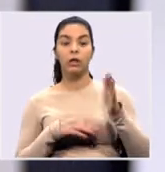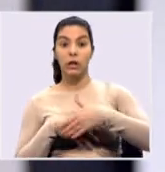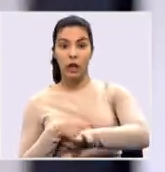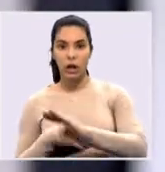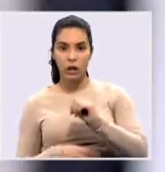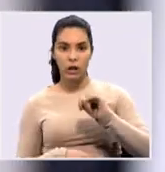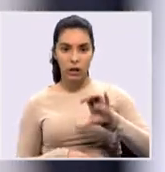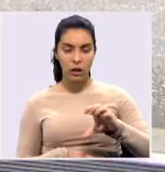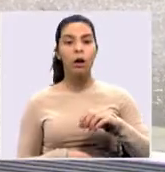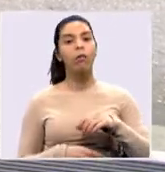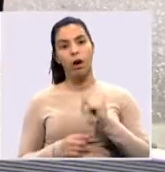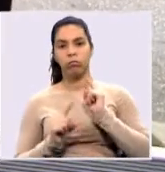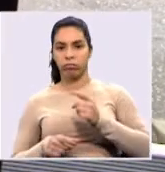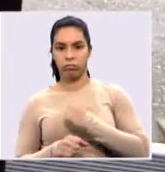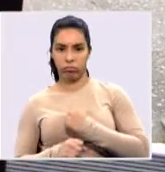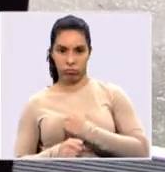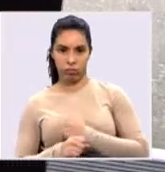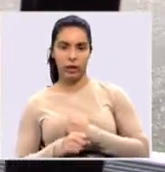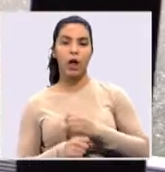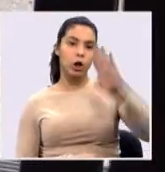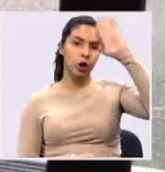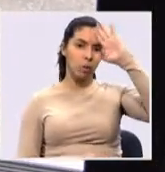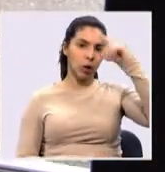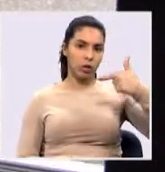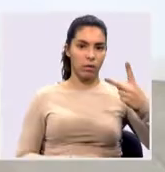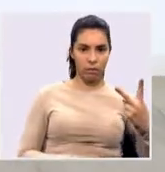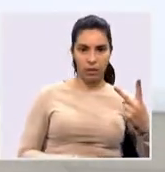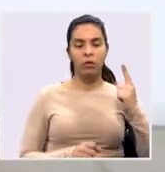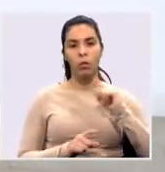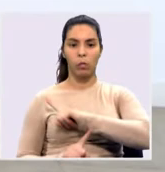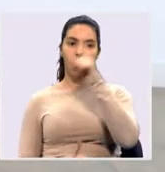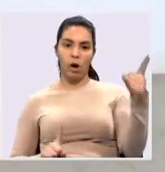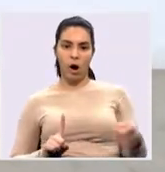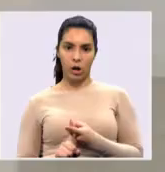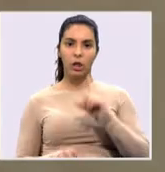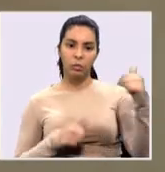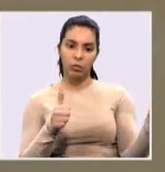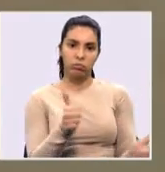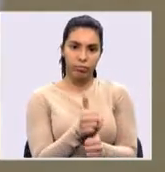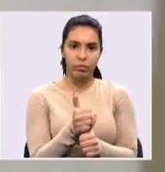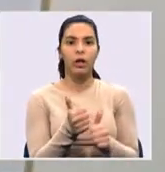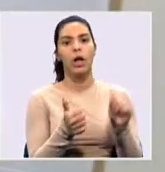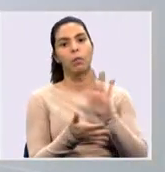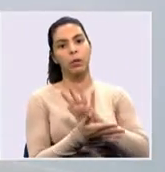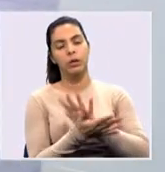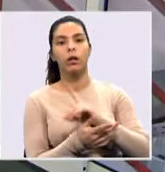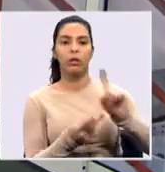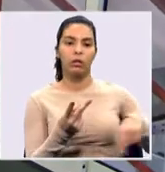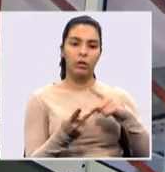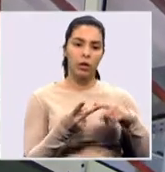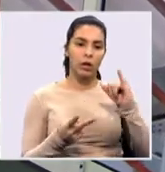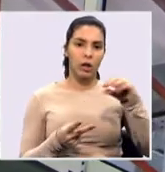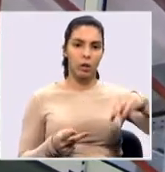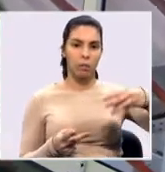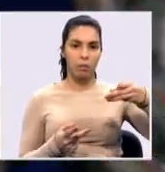comecei efetivamente a trabalhar. Estive na Sporting TV durante um ano. Depois estive a fazer assessoria de imprensa,